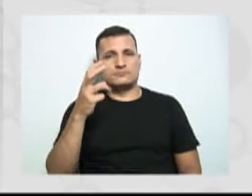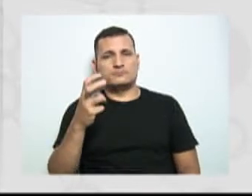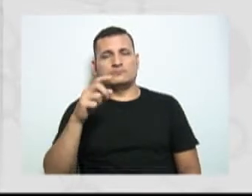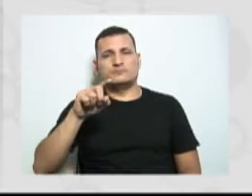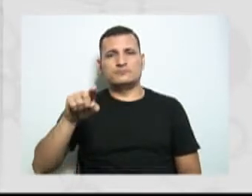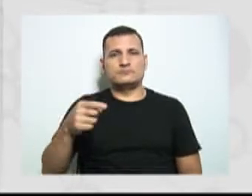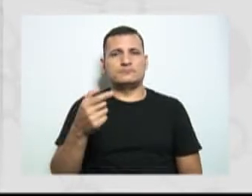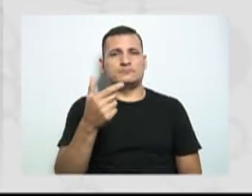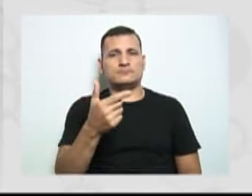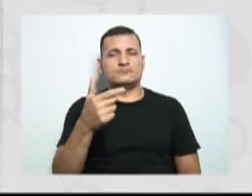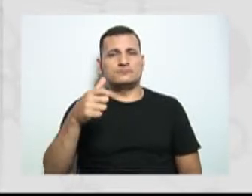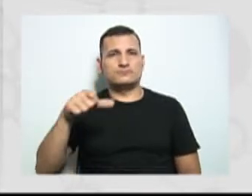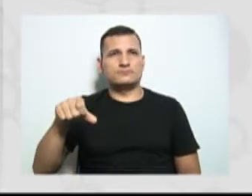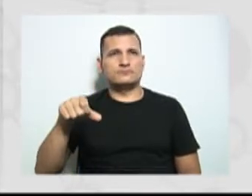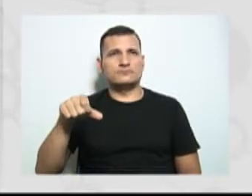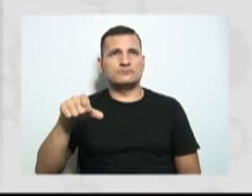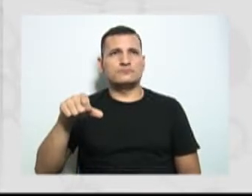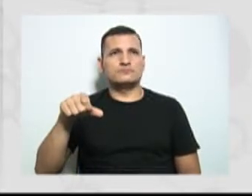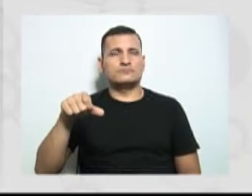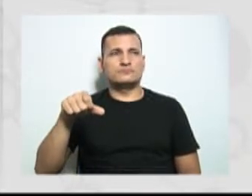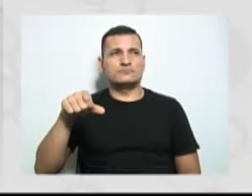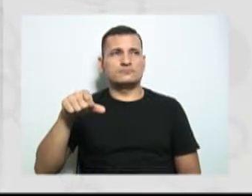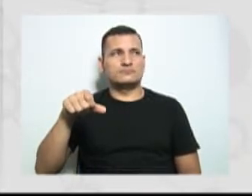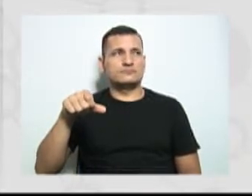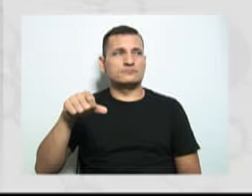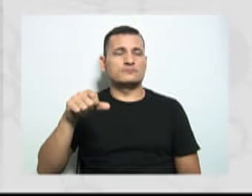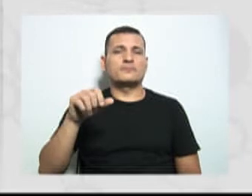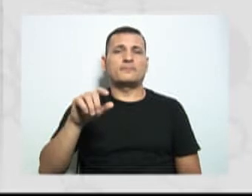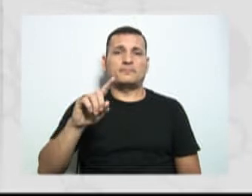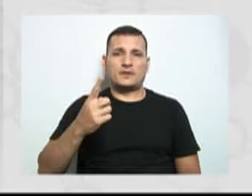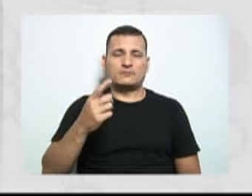445,29, mas nós podemos arredondar para